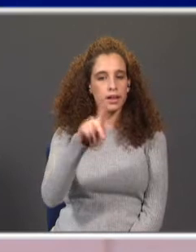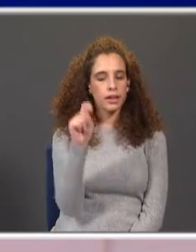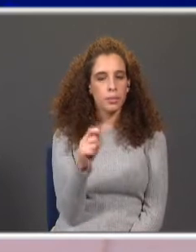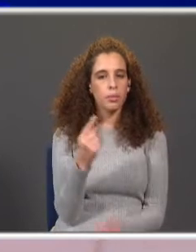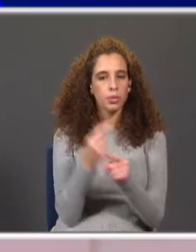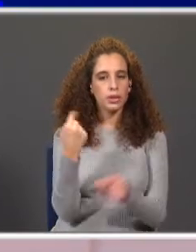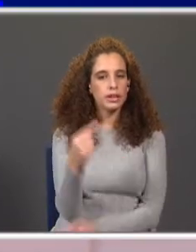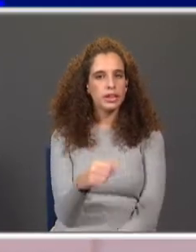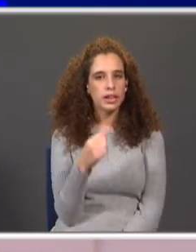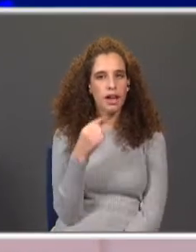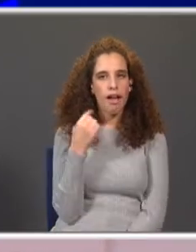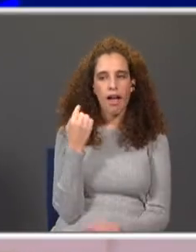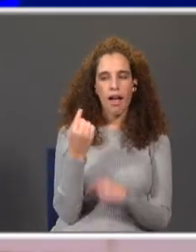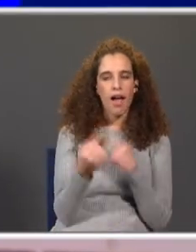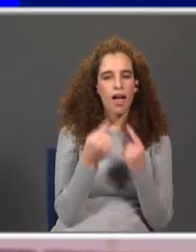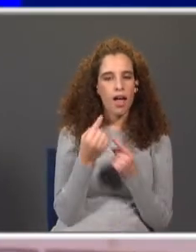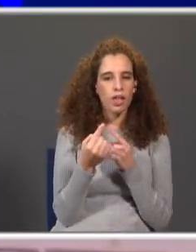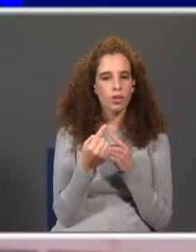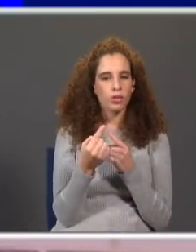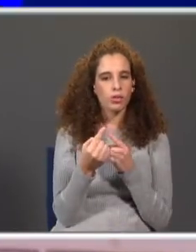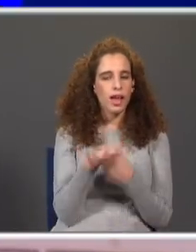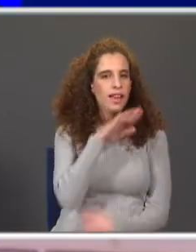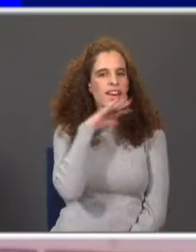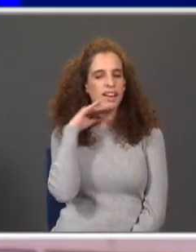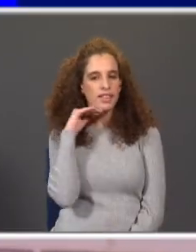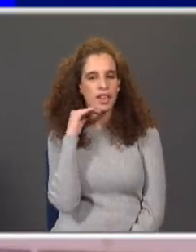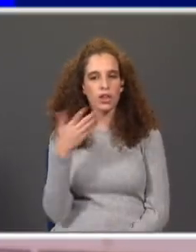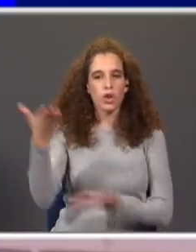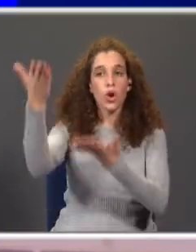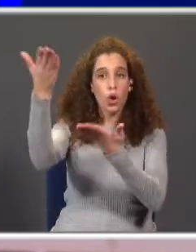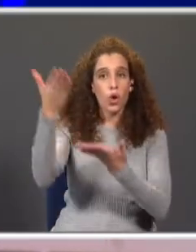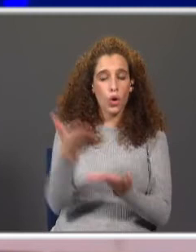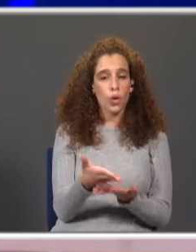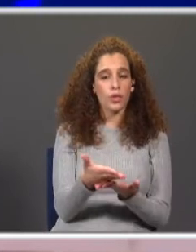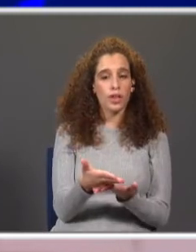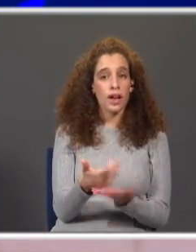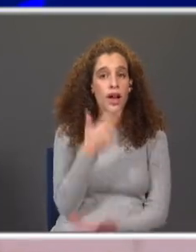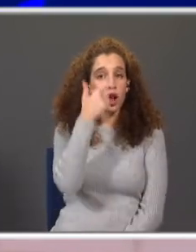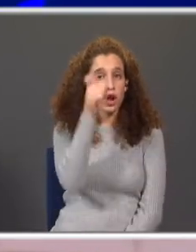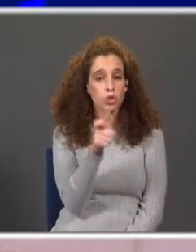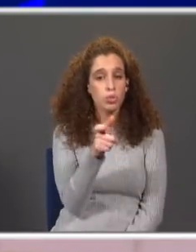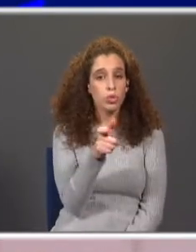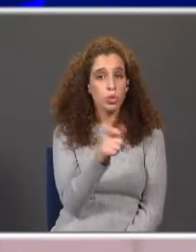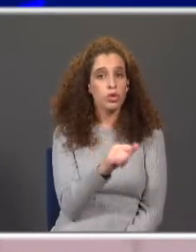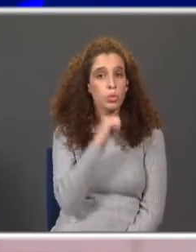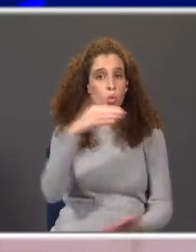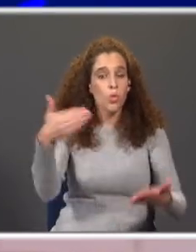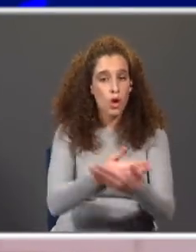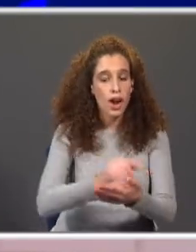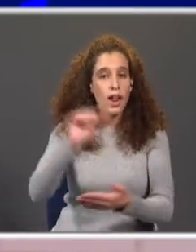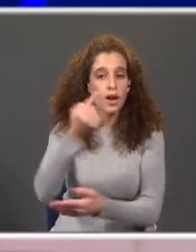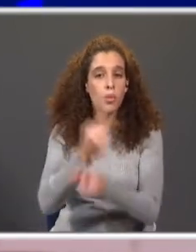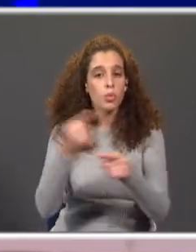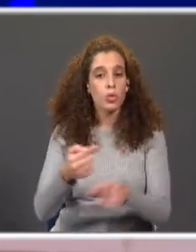alguma ironia, não é? Era engraçado convidar as pessoas a morrerem o mais depressa possível porque o funeral era barato e ia ser